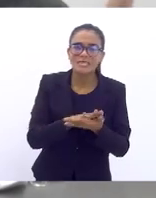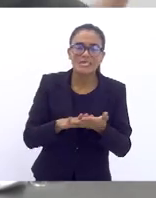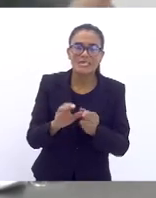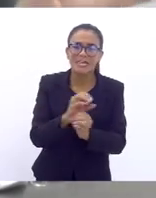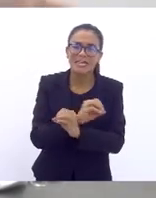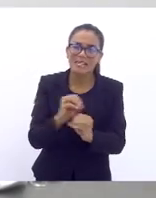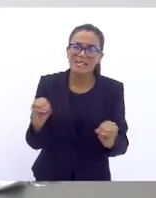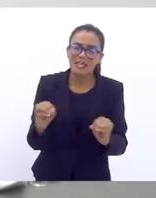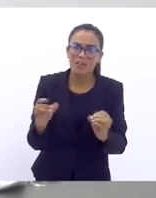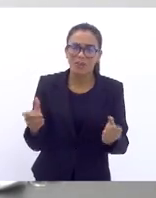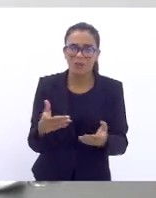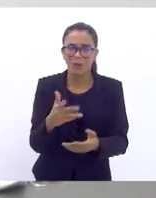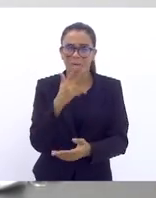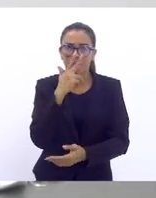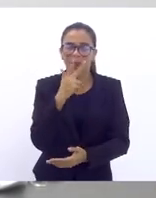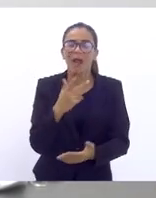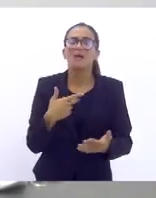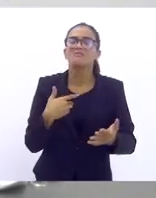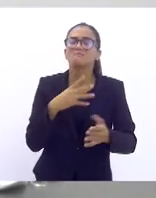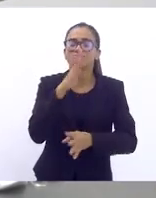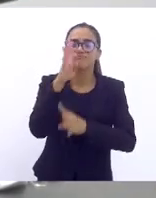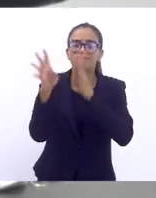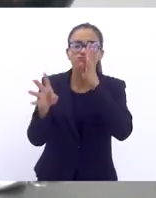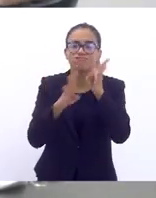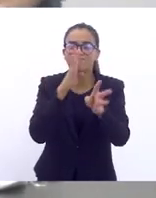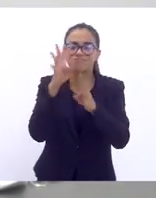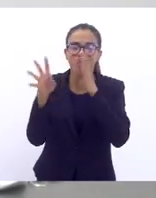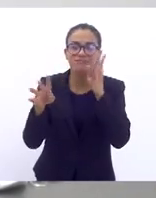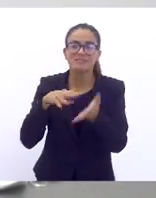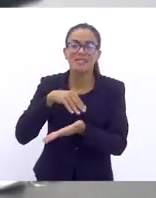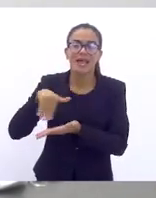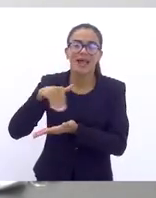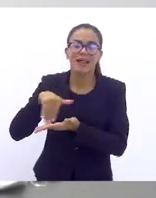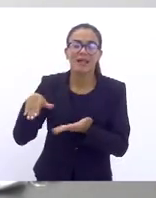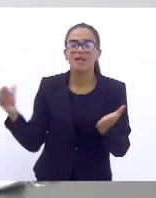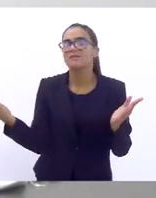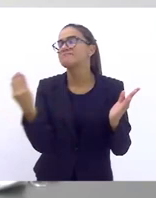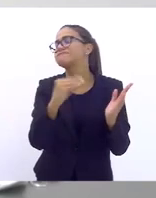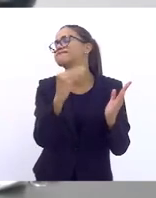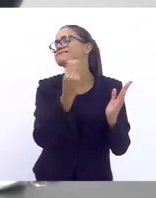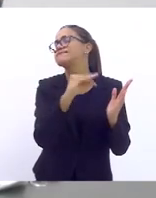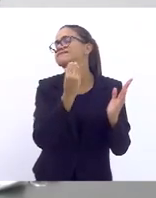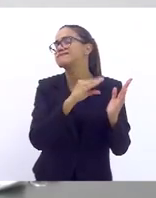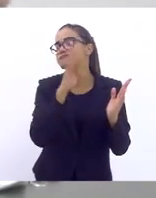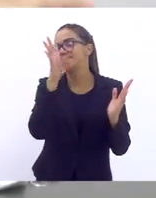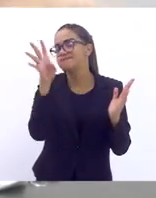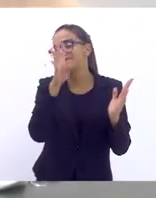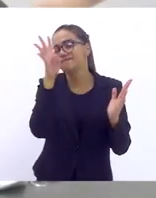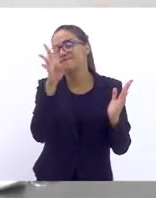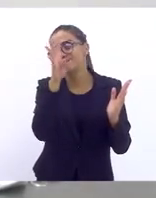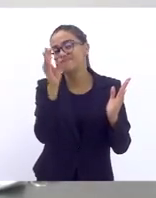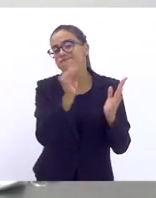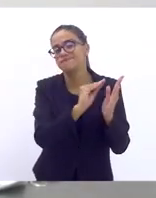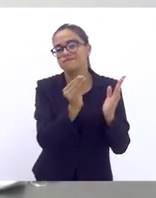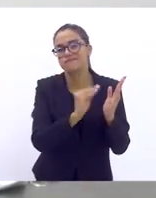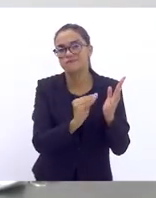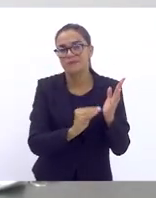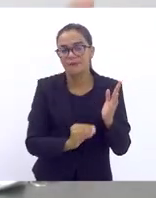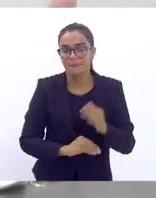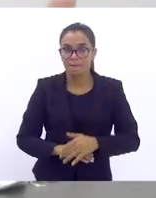pega as intenções das mais diversas secretarias e Tenta arrumar aquilo de forma orgânica